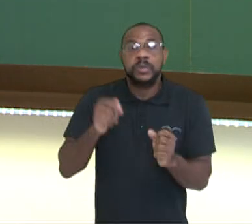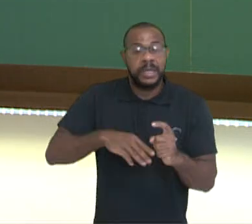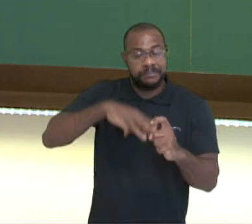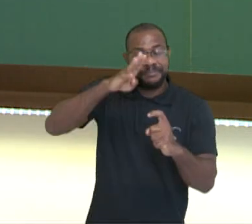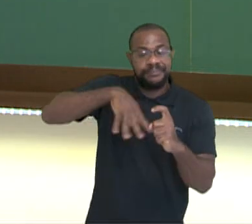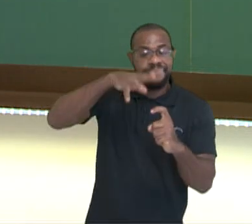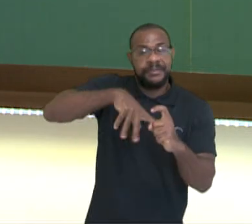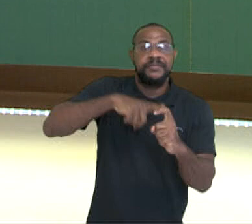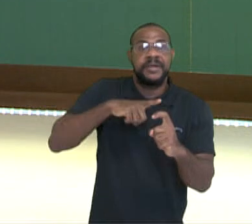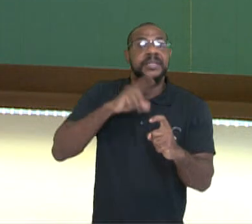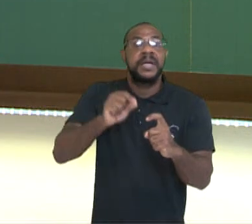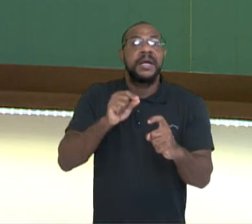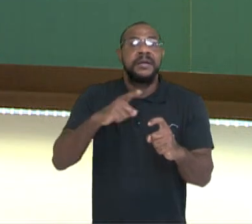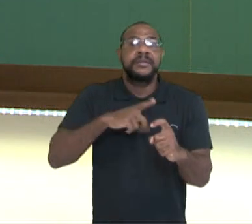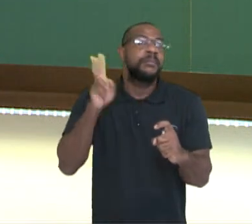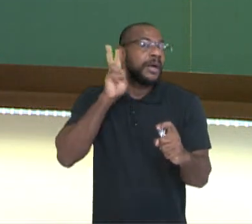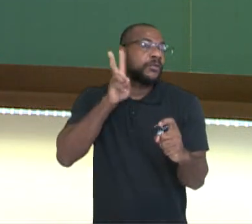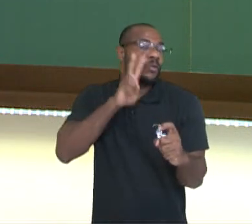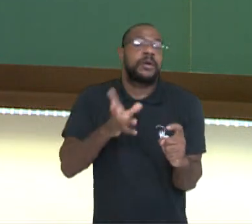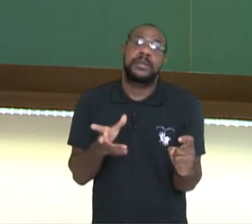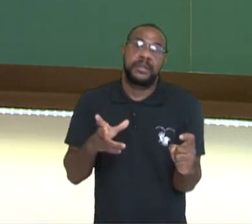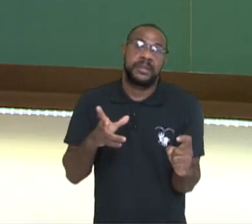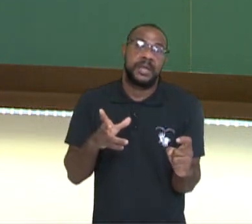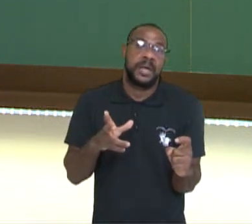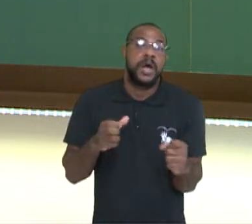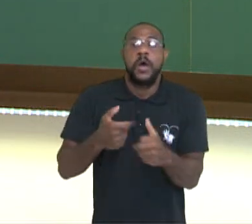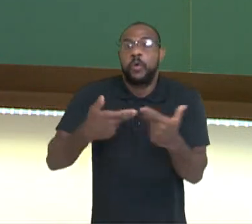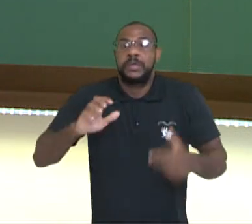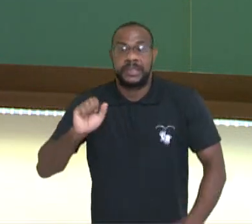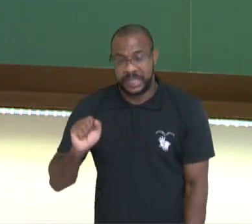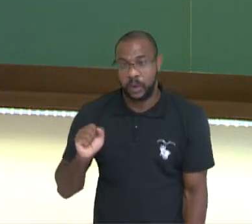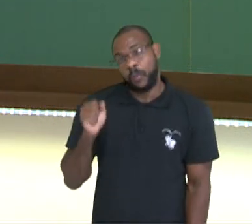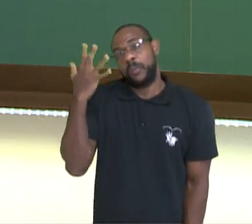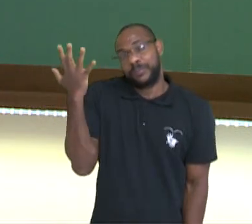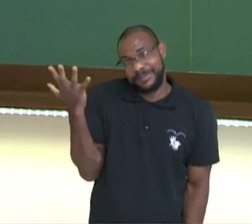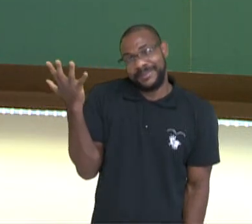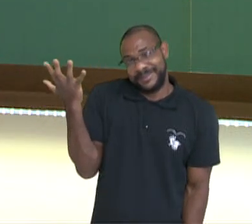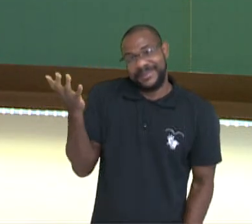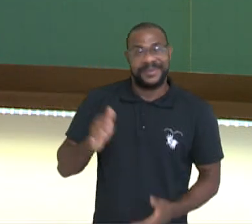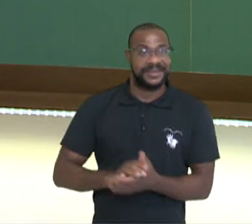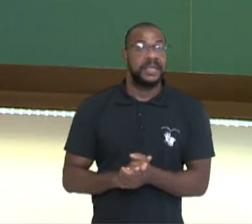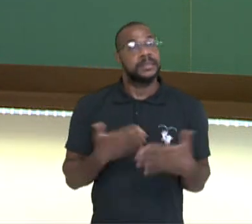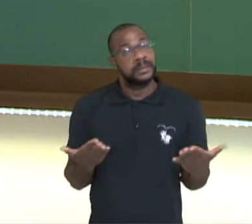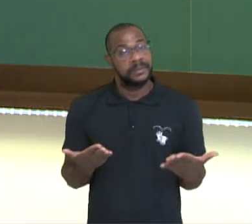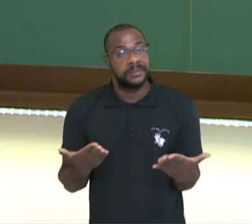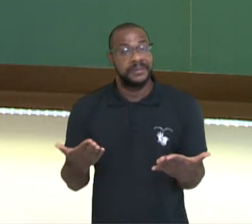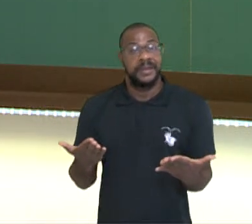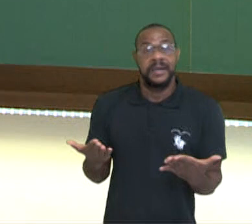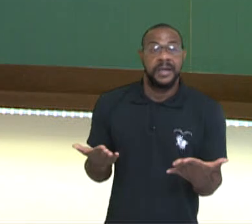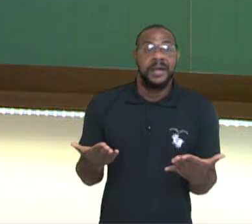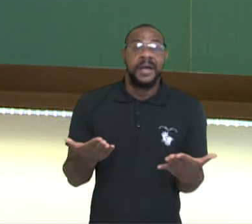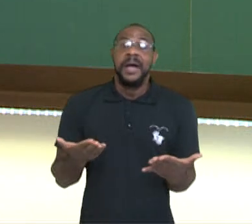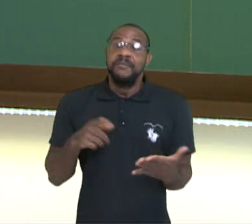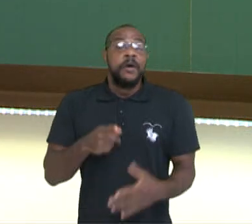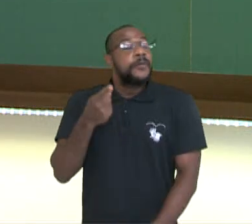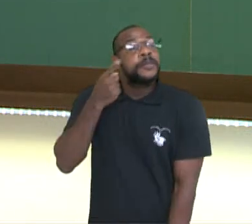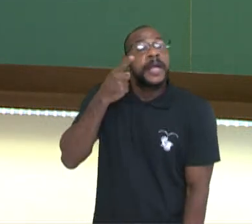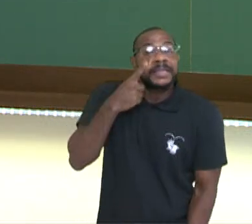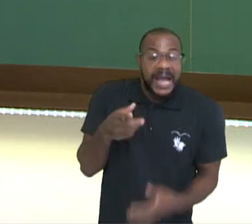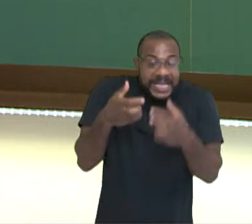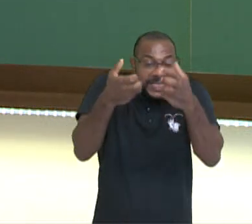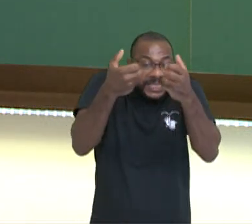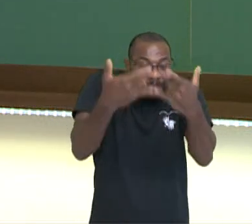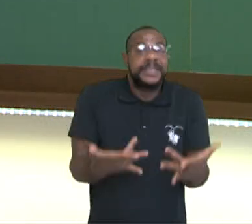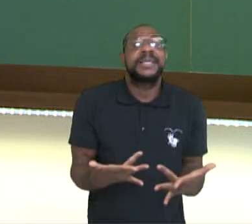sempre em volta ali uma narrativa. Algo que acontece com esses seres mitológicos. E, portanto, elas vão tentar explicar